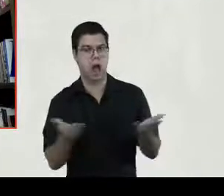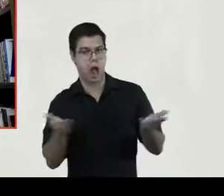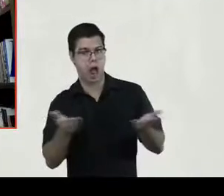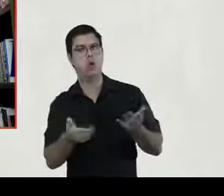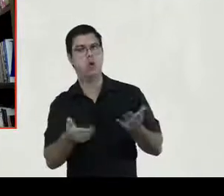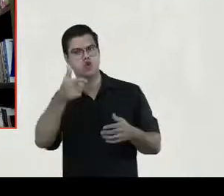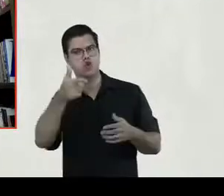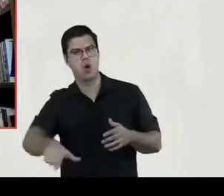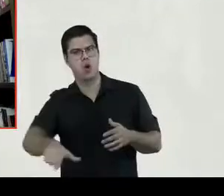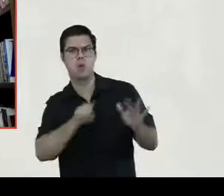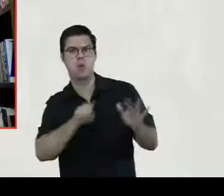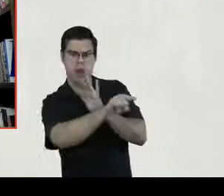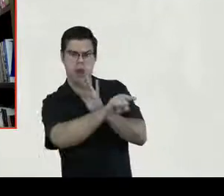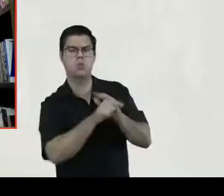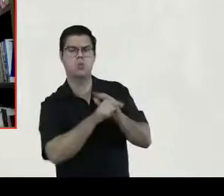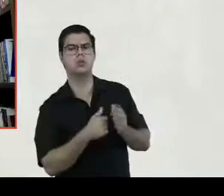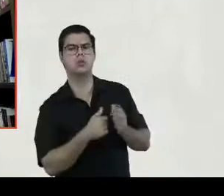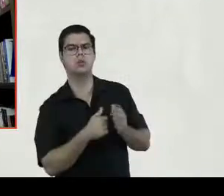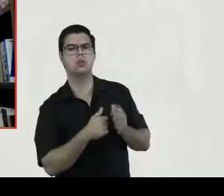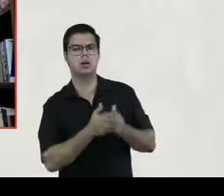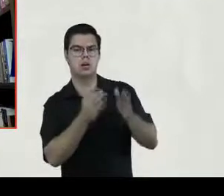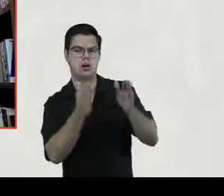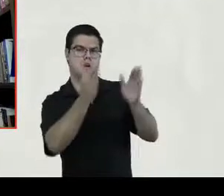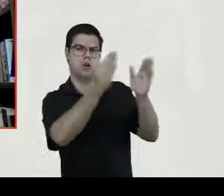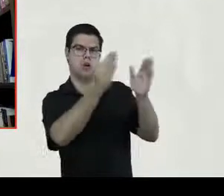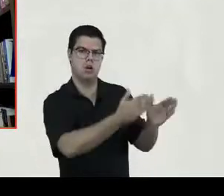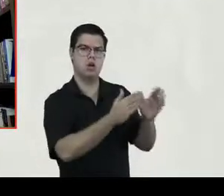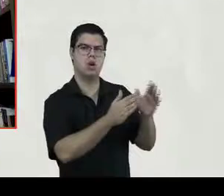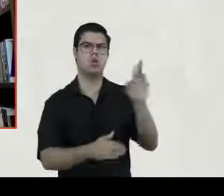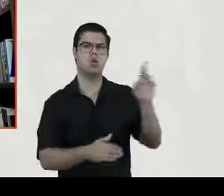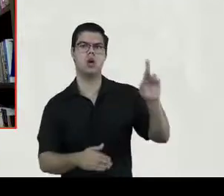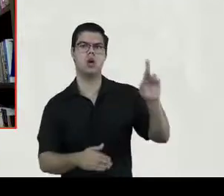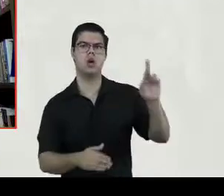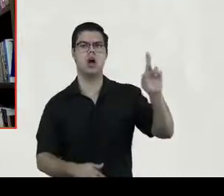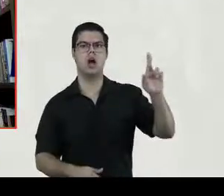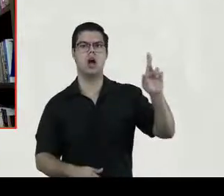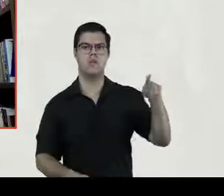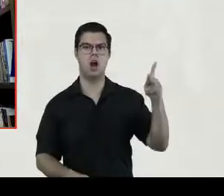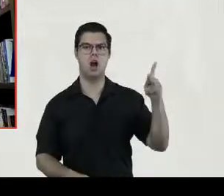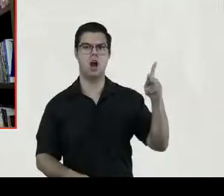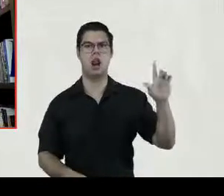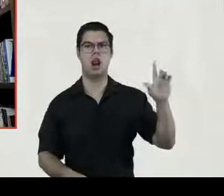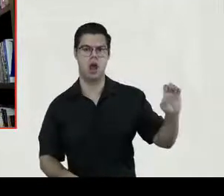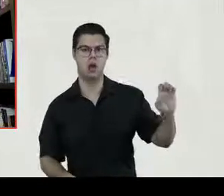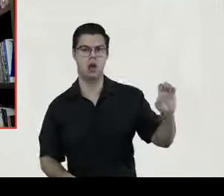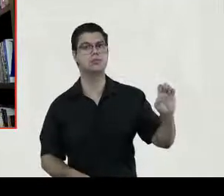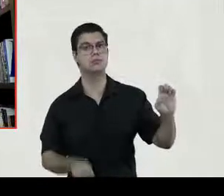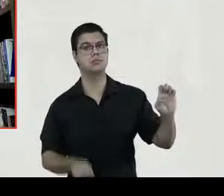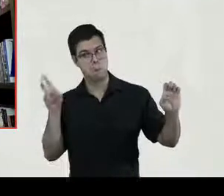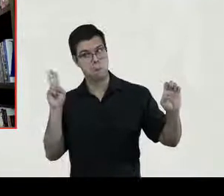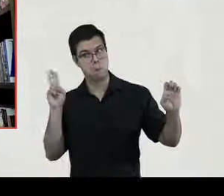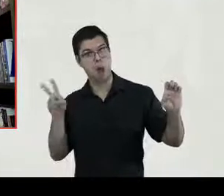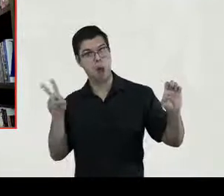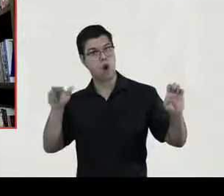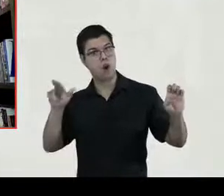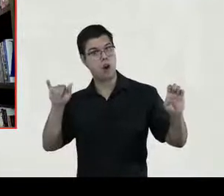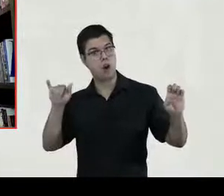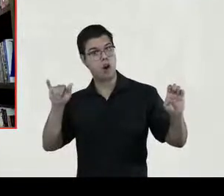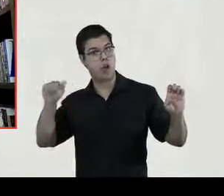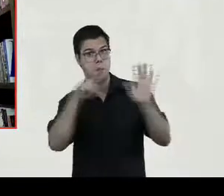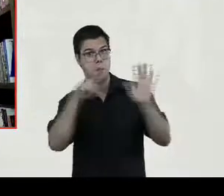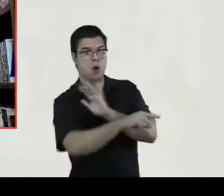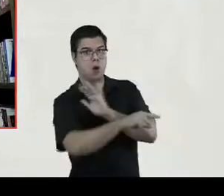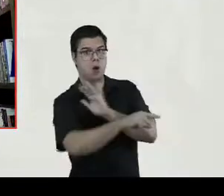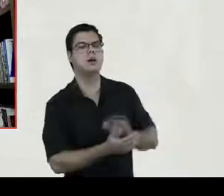pergunta, que agora direcionada à doutora Rafael, feita pela também Valmira Costa.